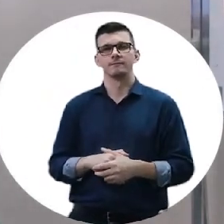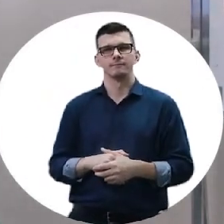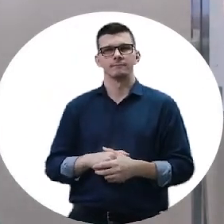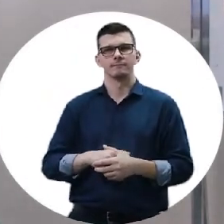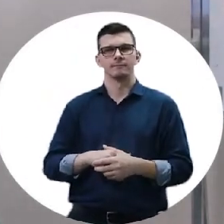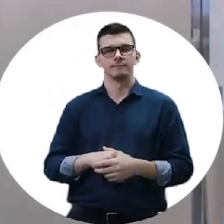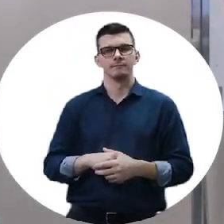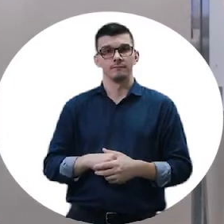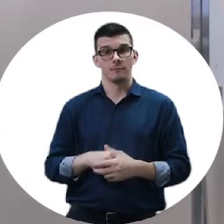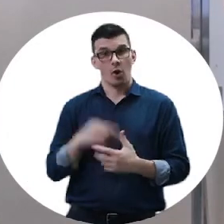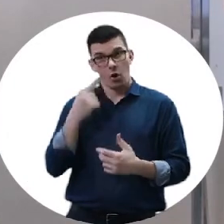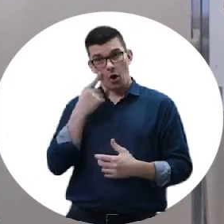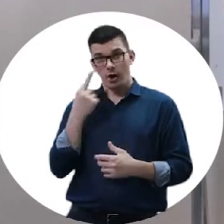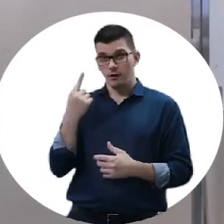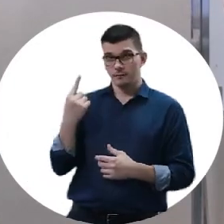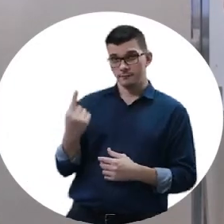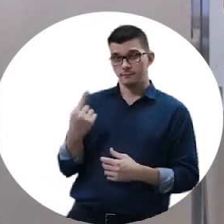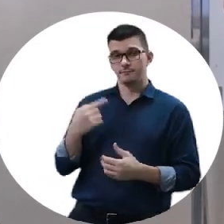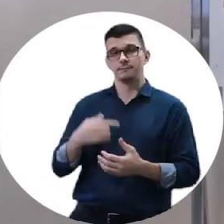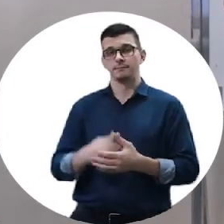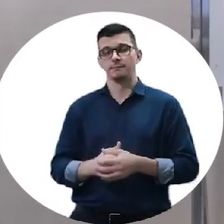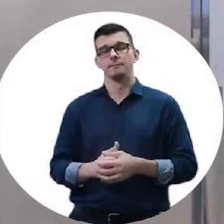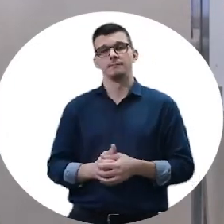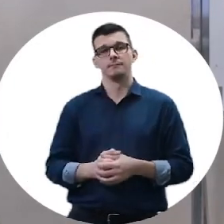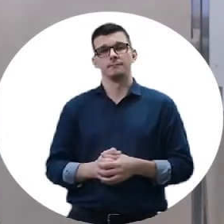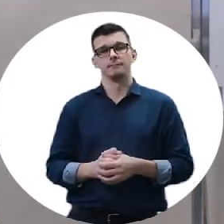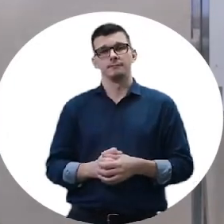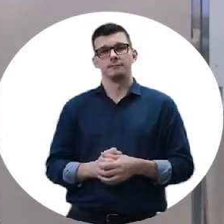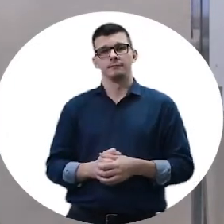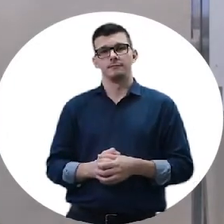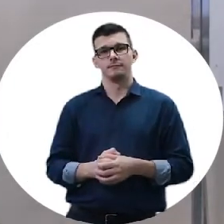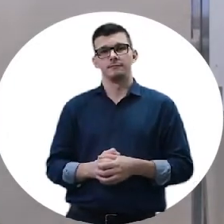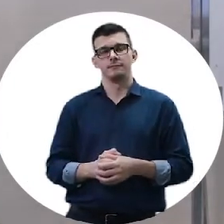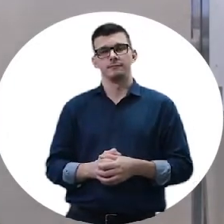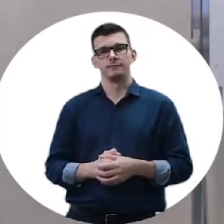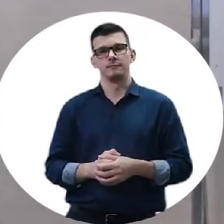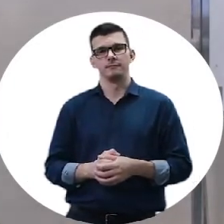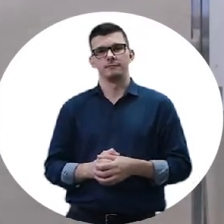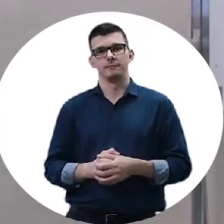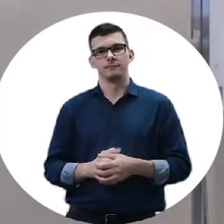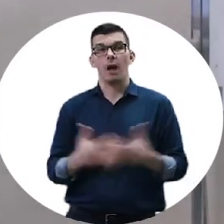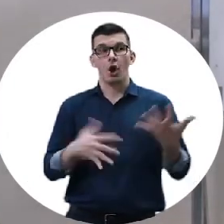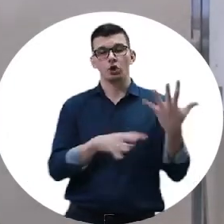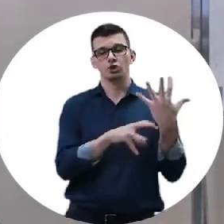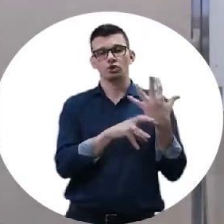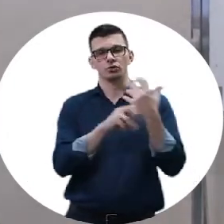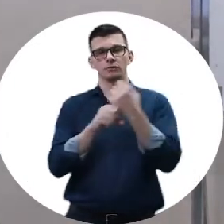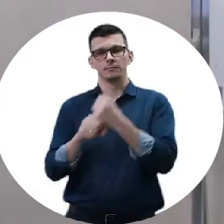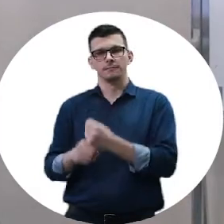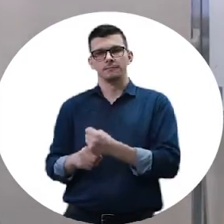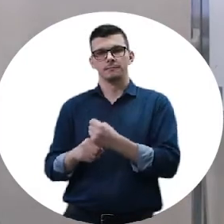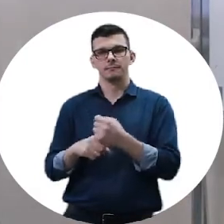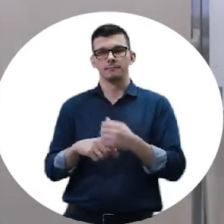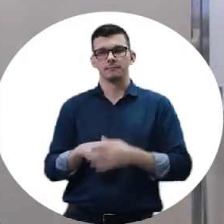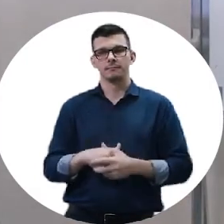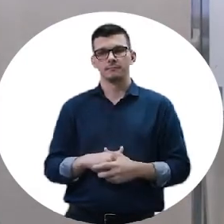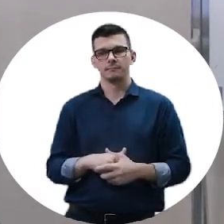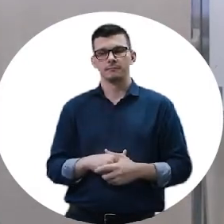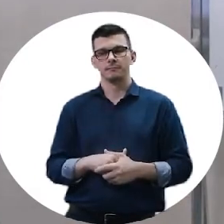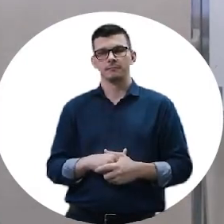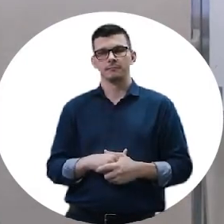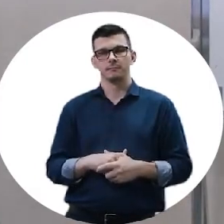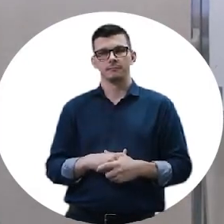A faz em B, massa de B vezes A. Vou somar, estou somando. Vai ficar